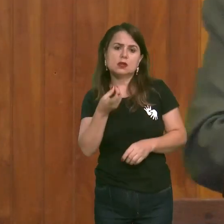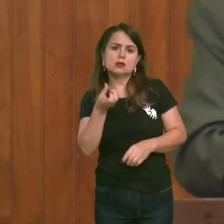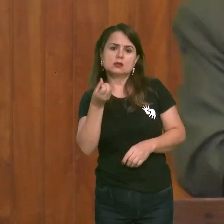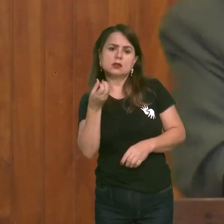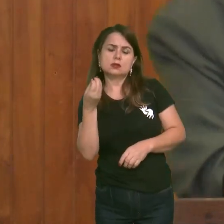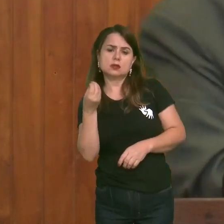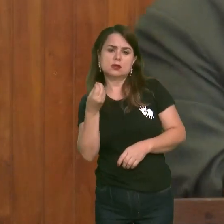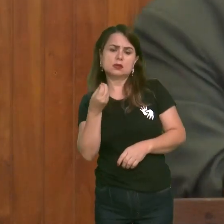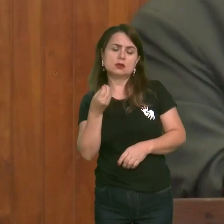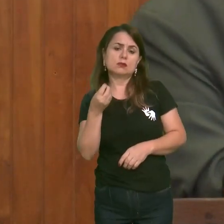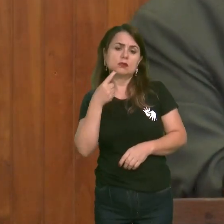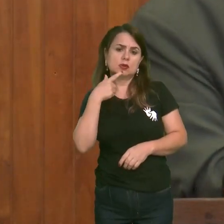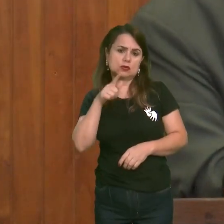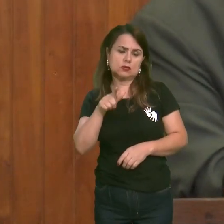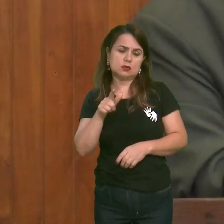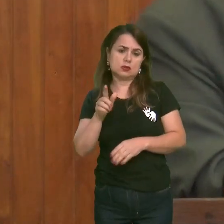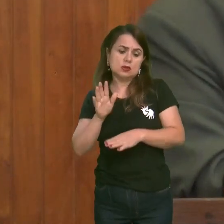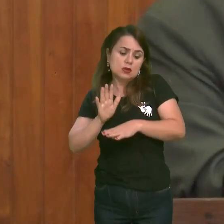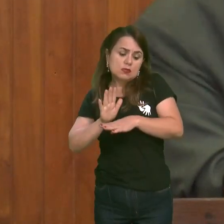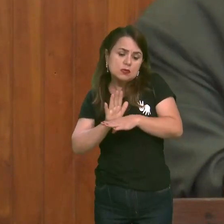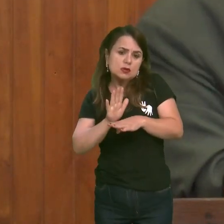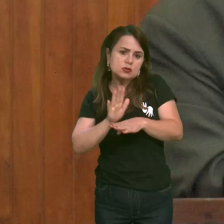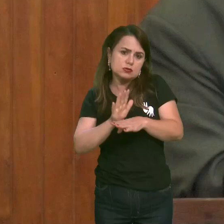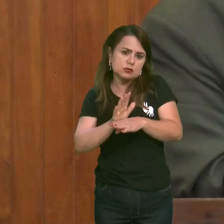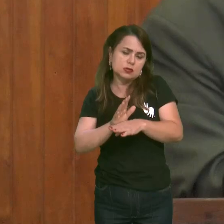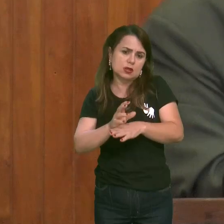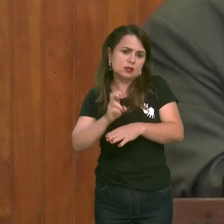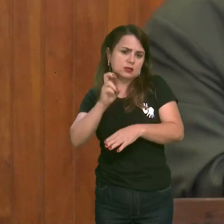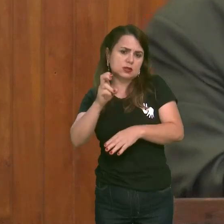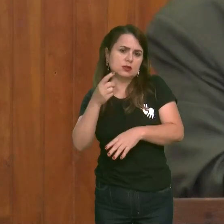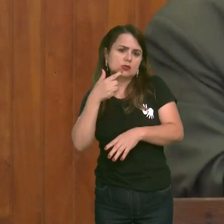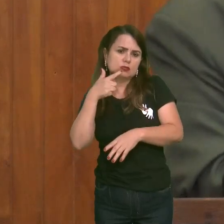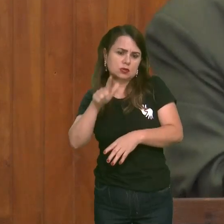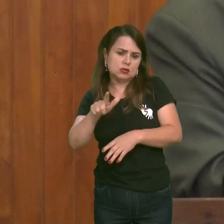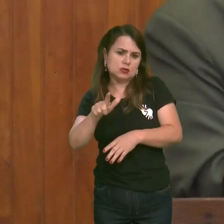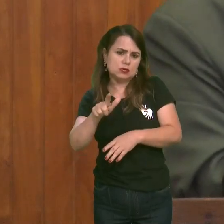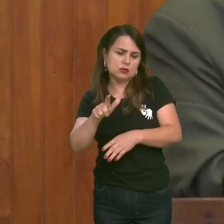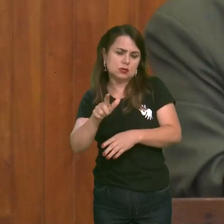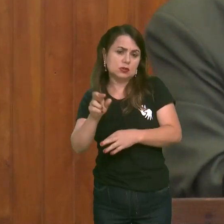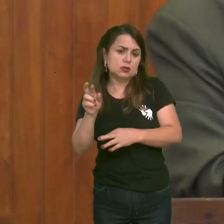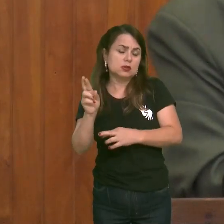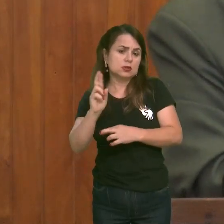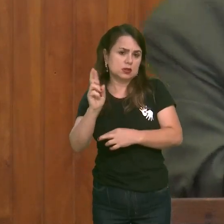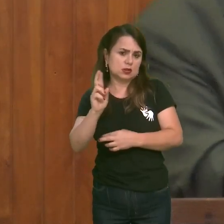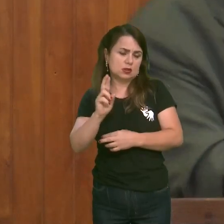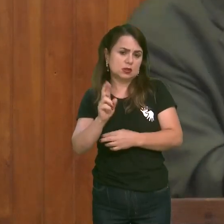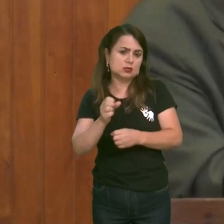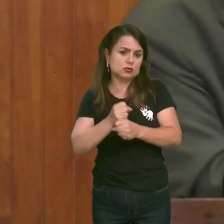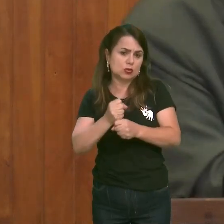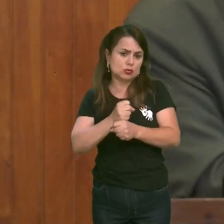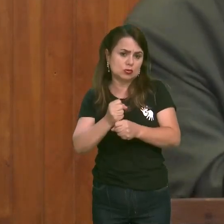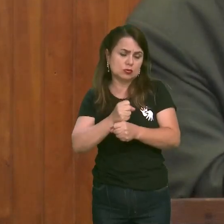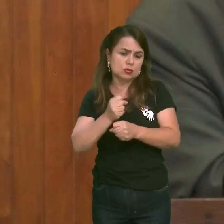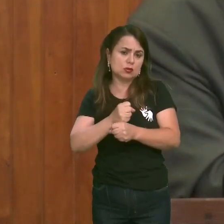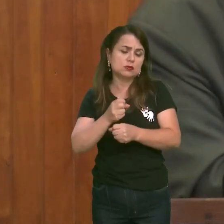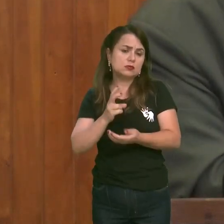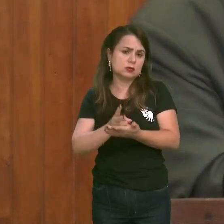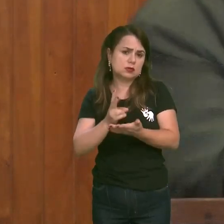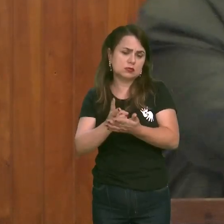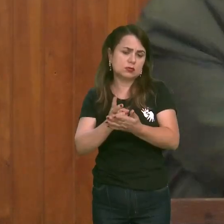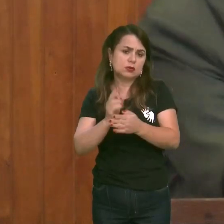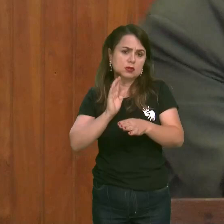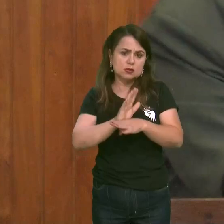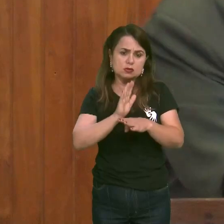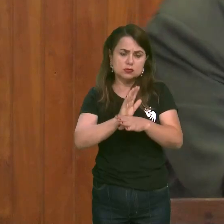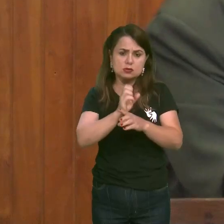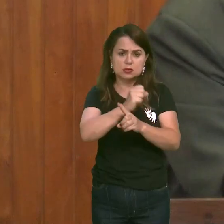milhões achar um espaço para aplicar 5 10 milhões de reais por ano para comprar cesta básica e entregar lá para assistência